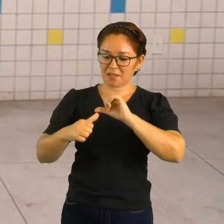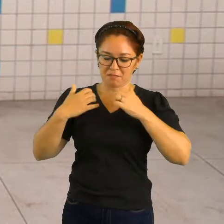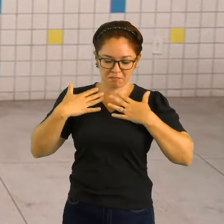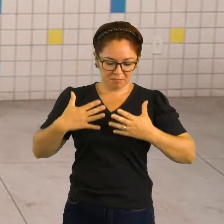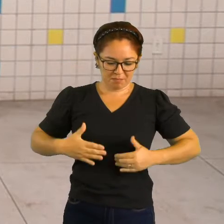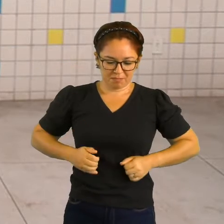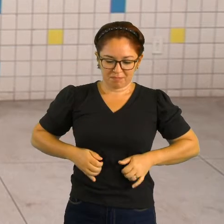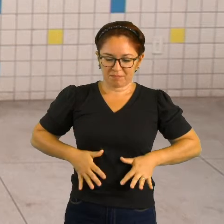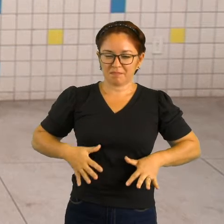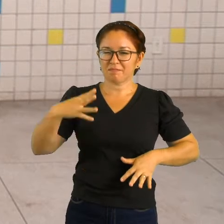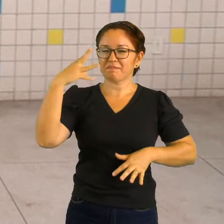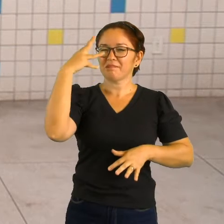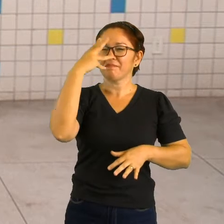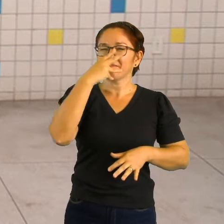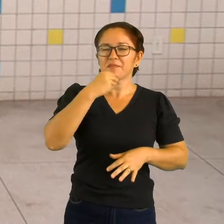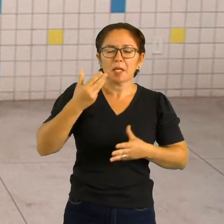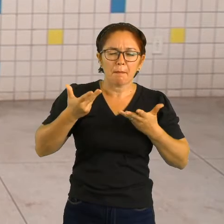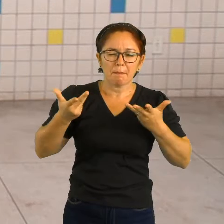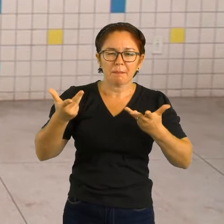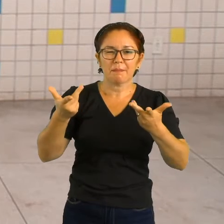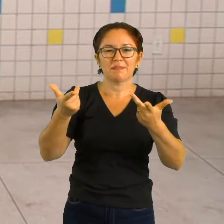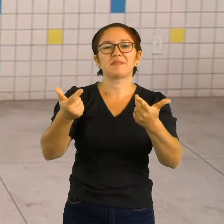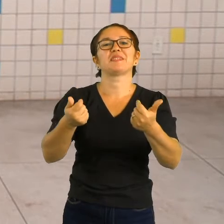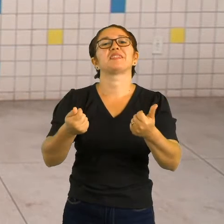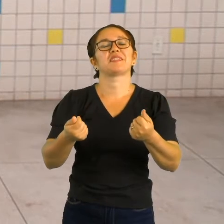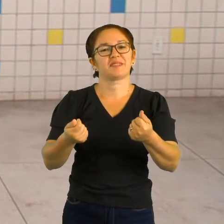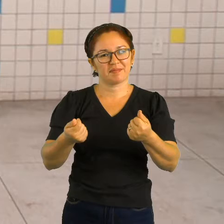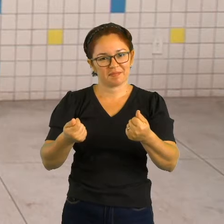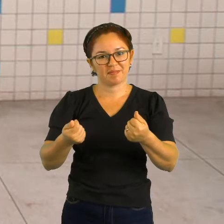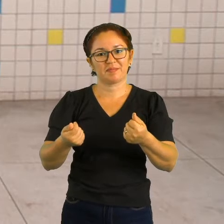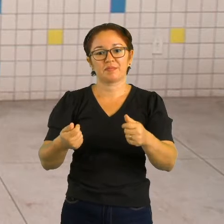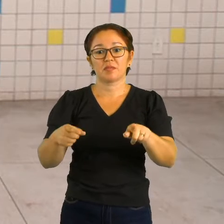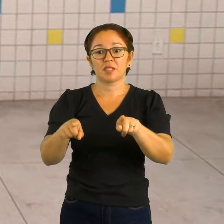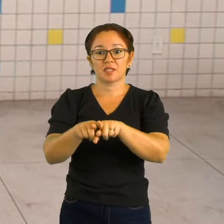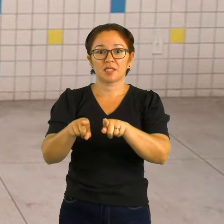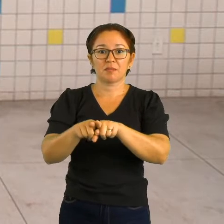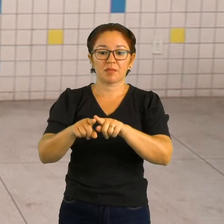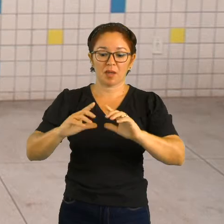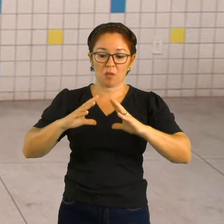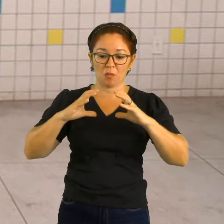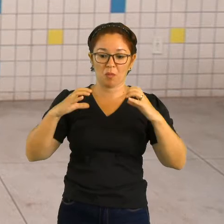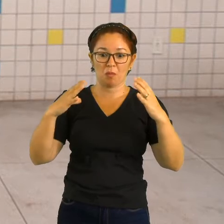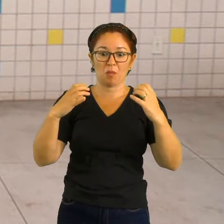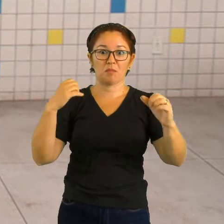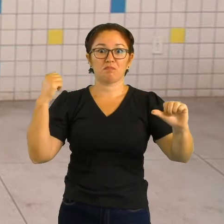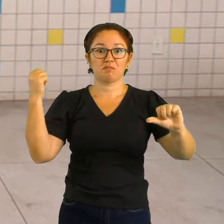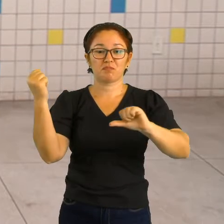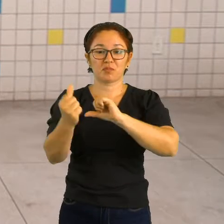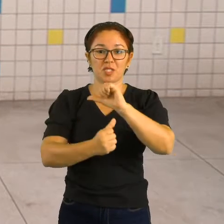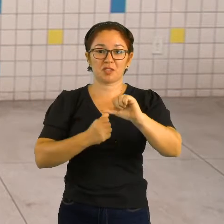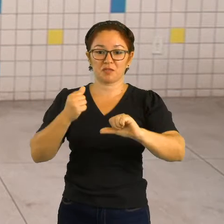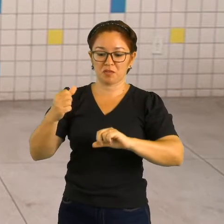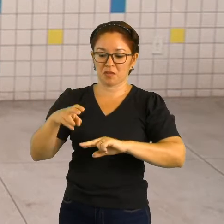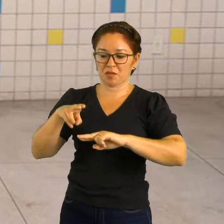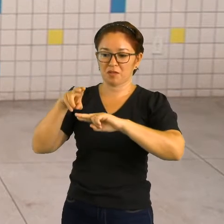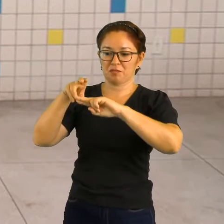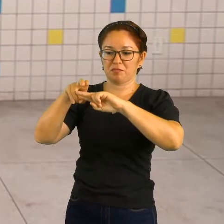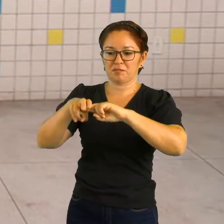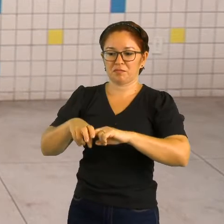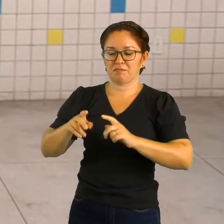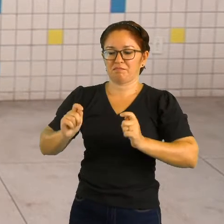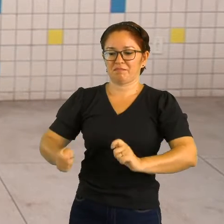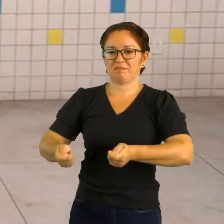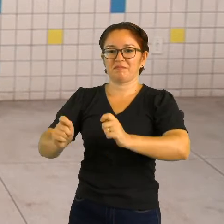e maravilhoso e transforma uma abóbora em carruagem e os ratos nos cavalos da